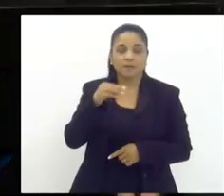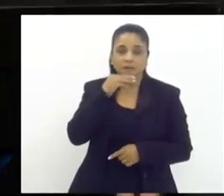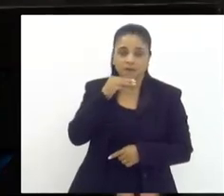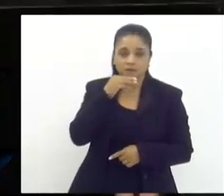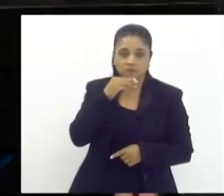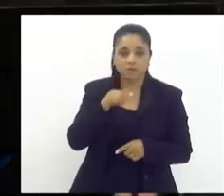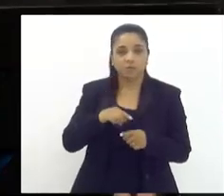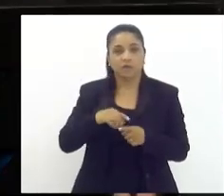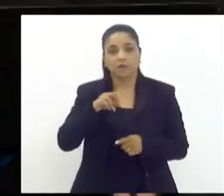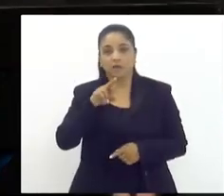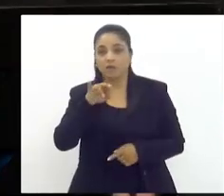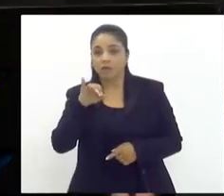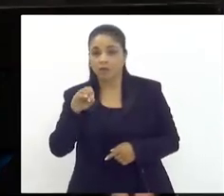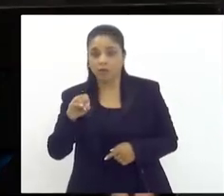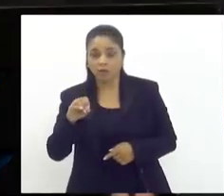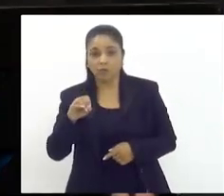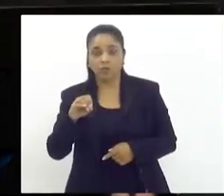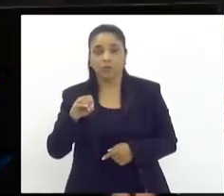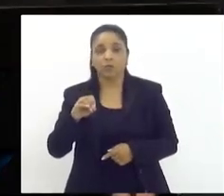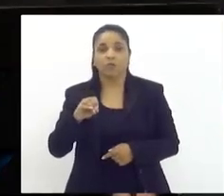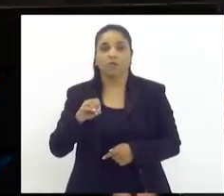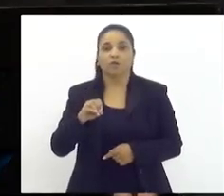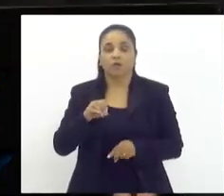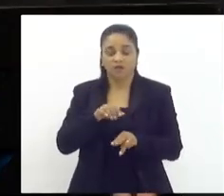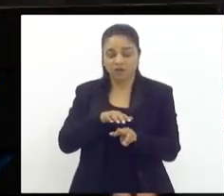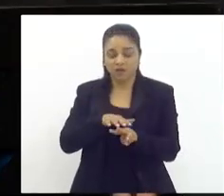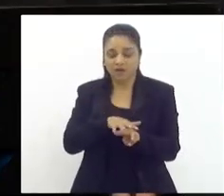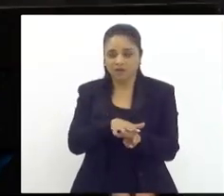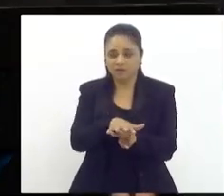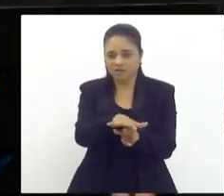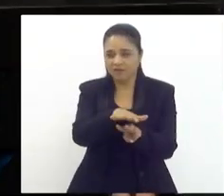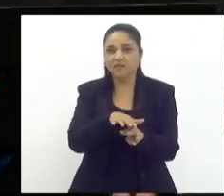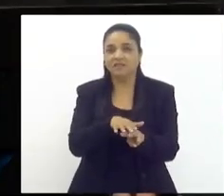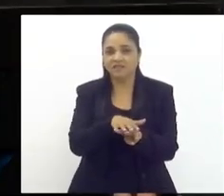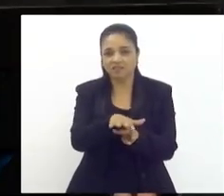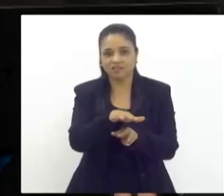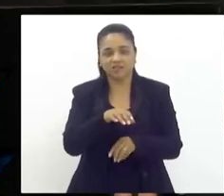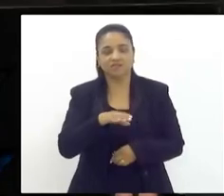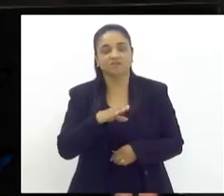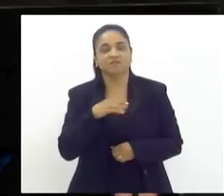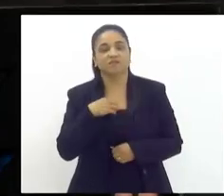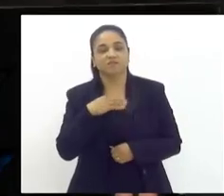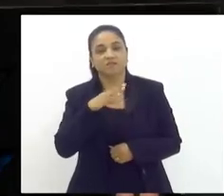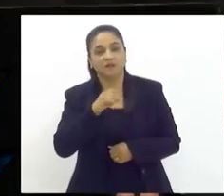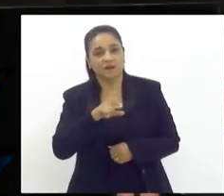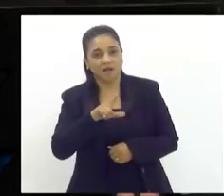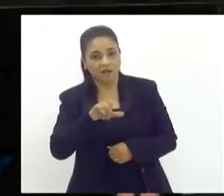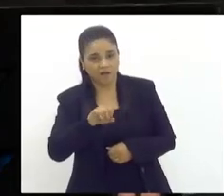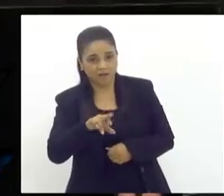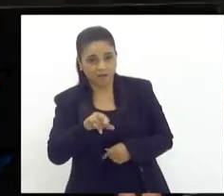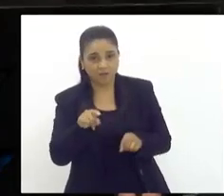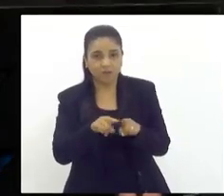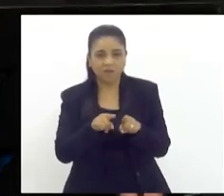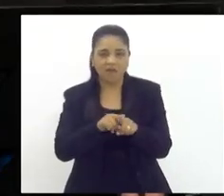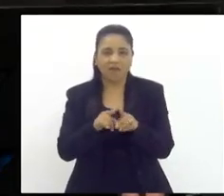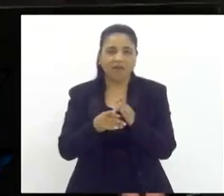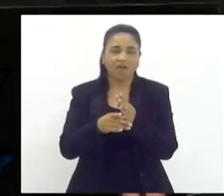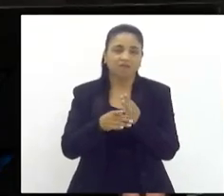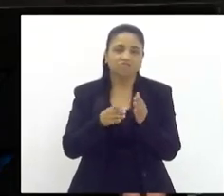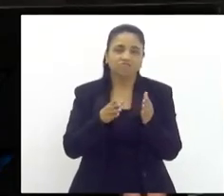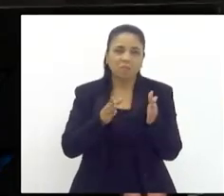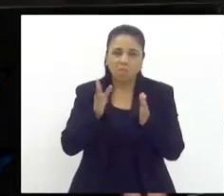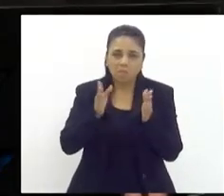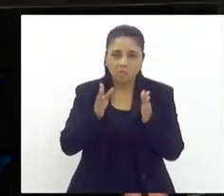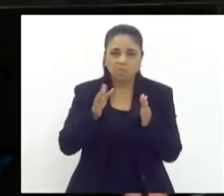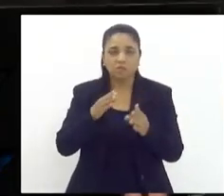houvesse uma intervenção junto do Governo Federal na época o presidente Jair bolsonaro entrando